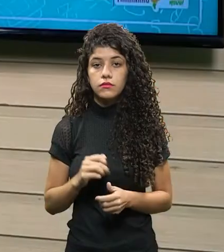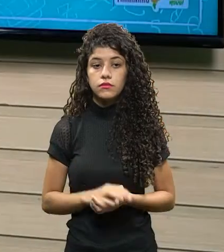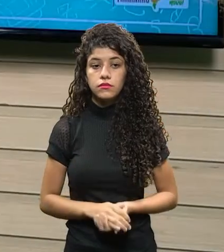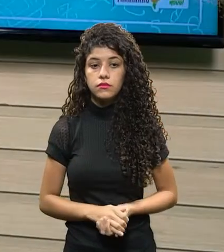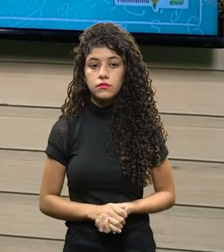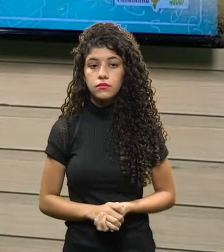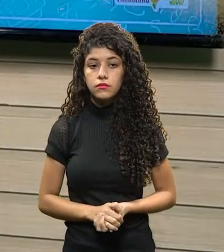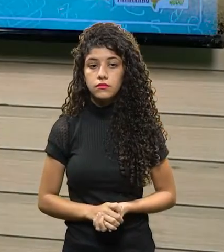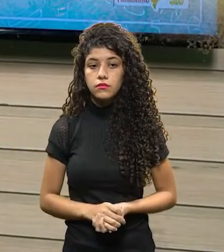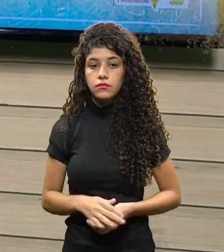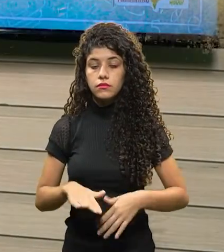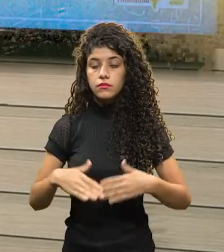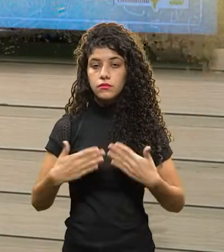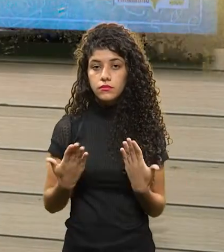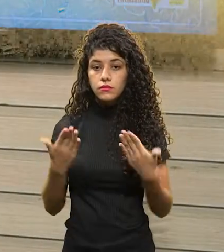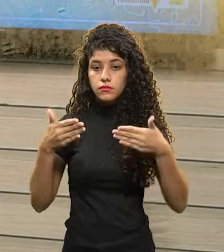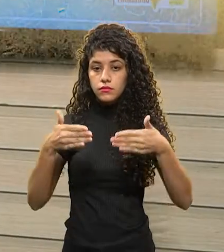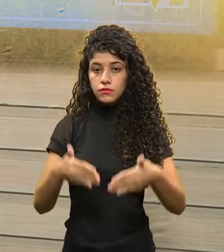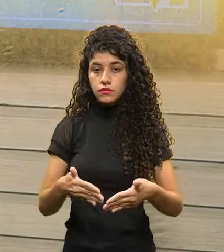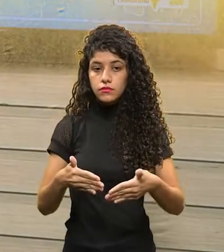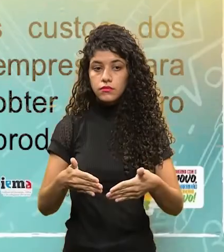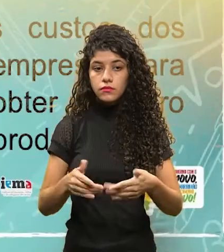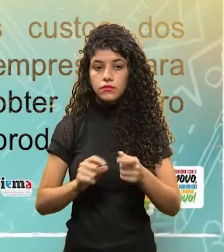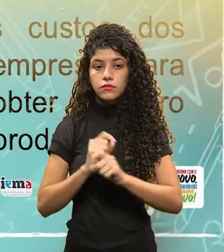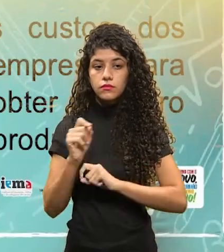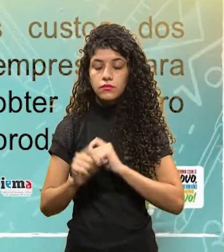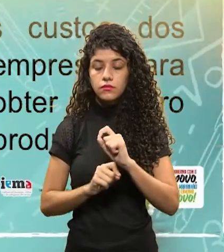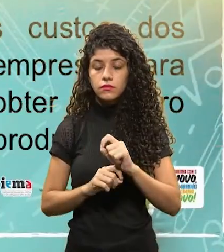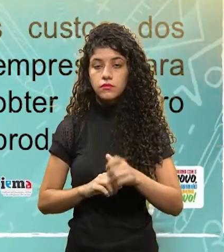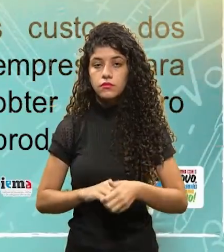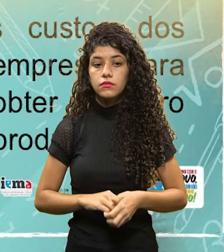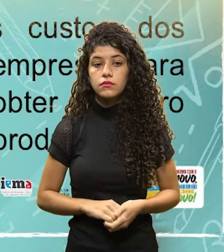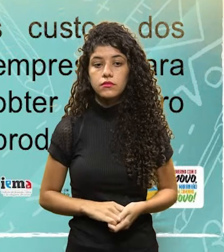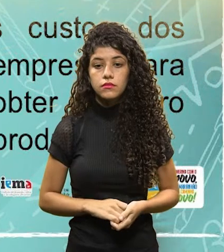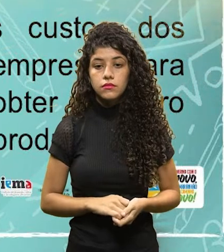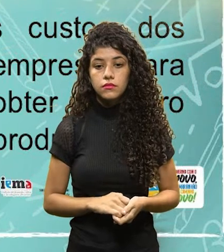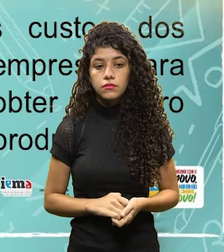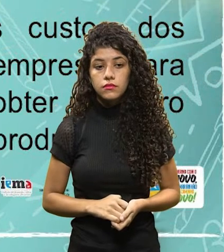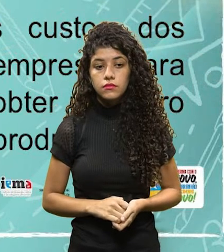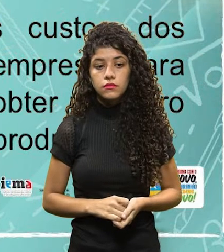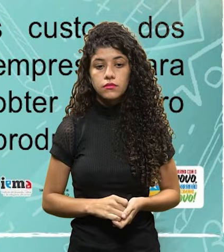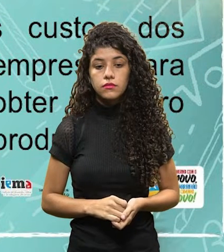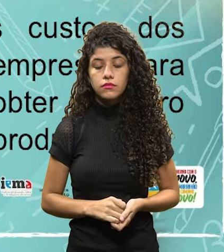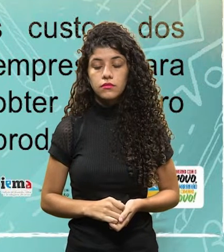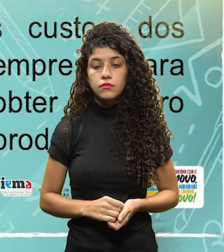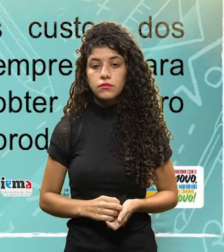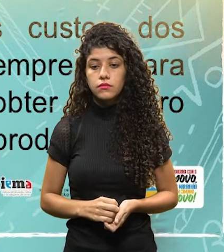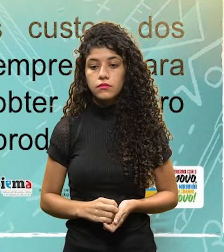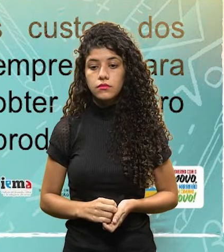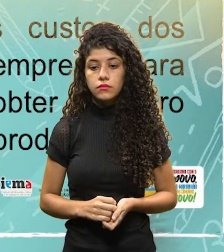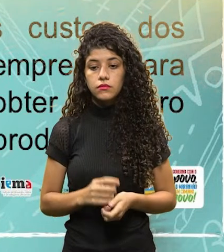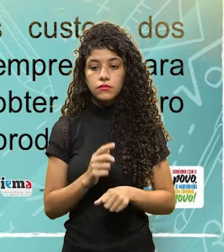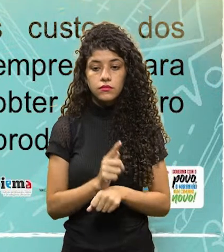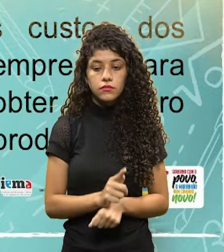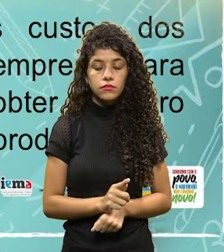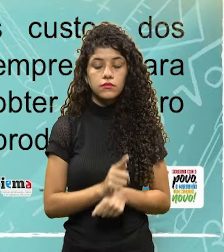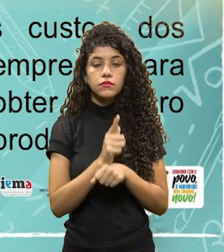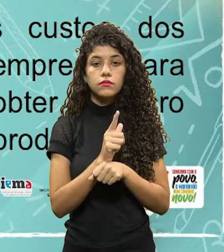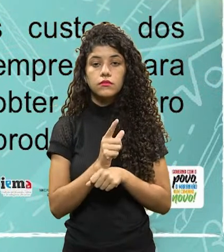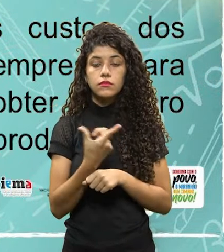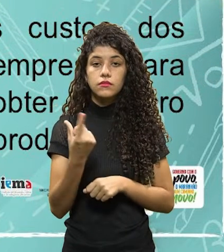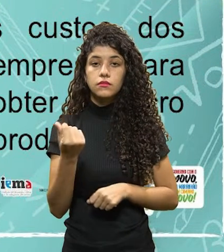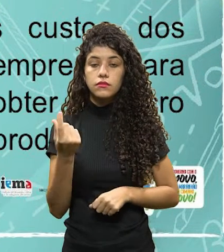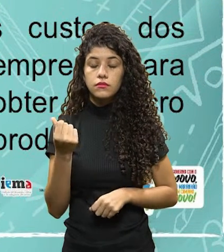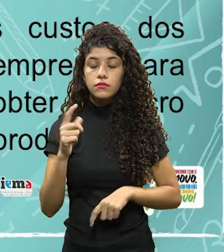operações. Então esse é o foco da contabilidade de custos. A contabilidade é especializada em gerenciar os custos